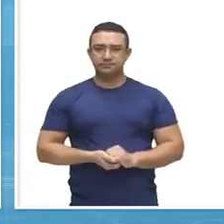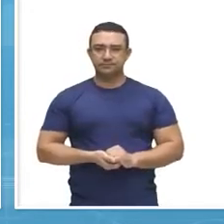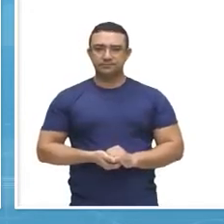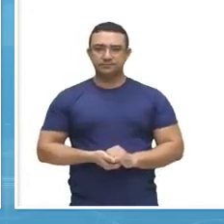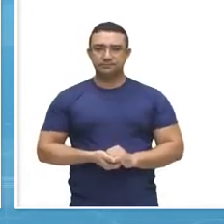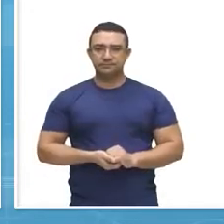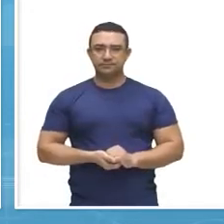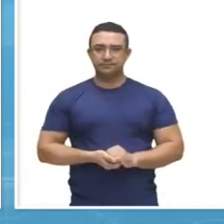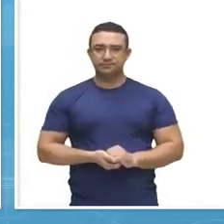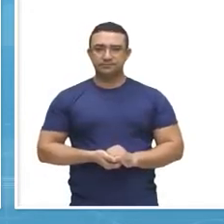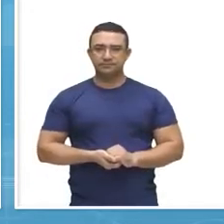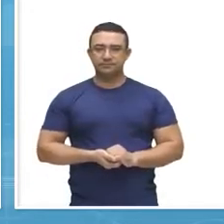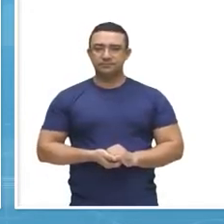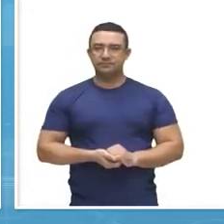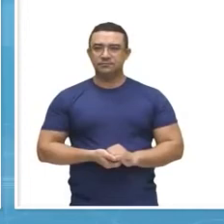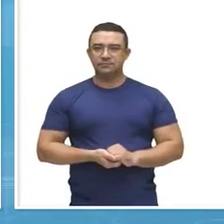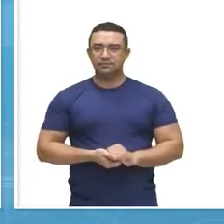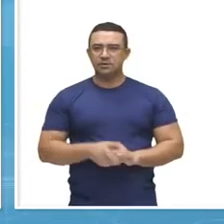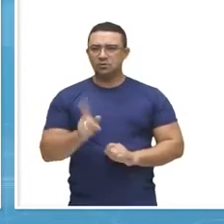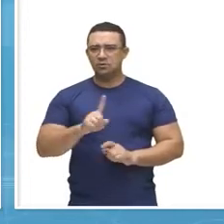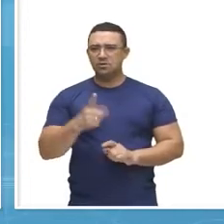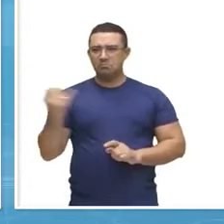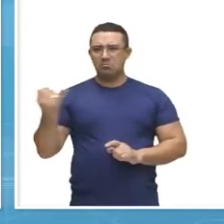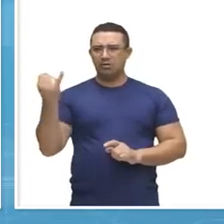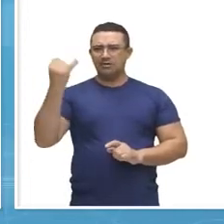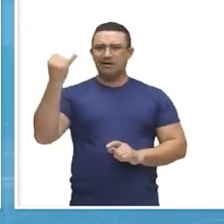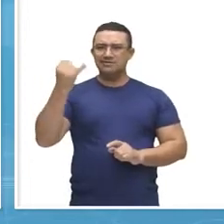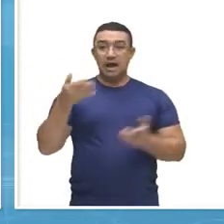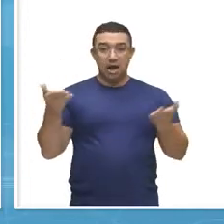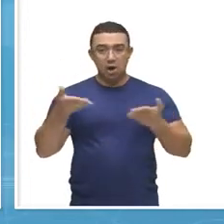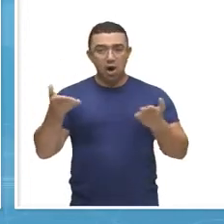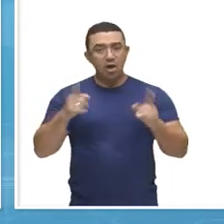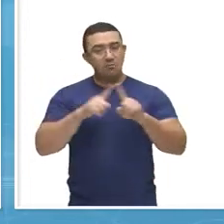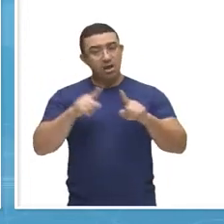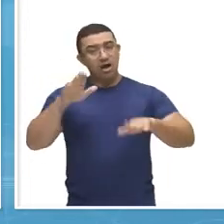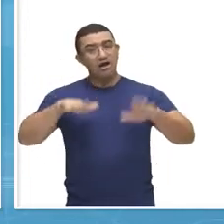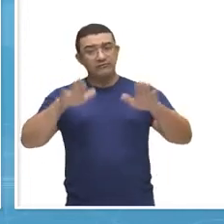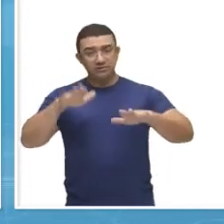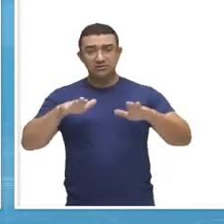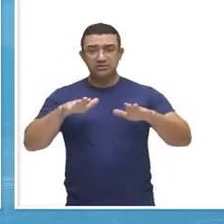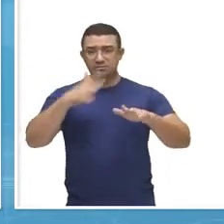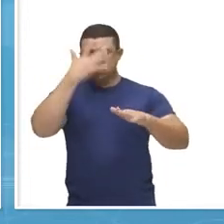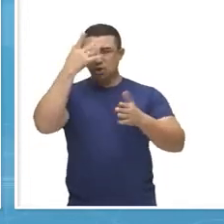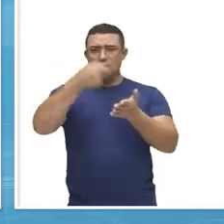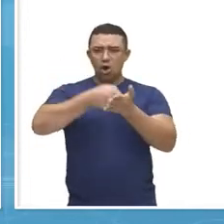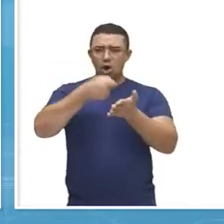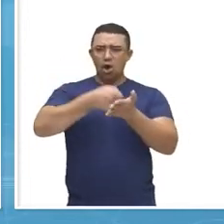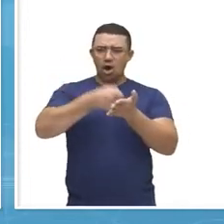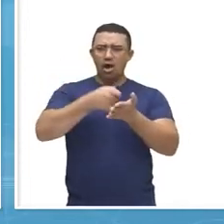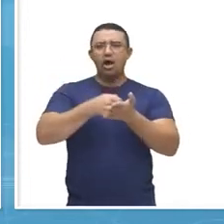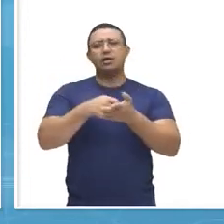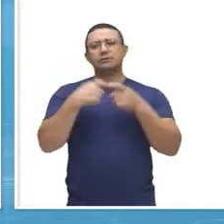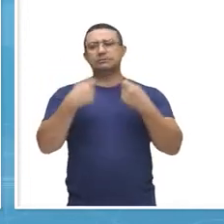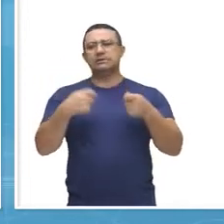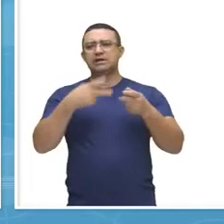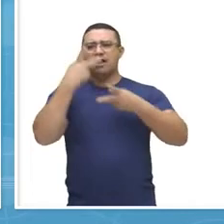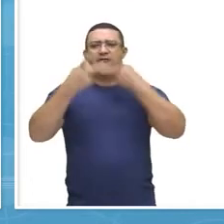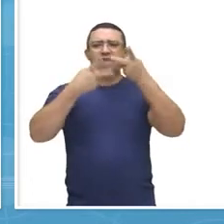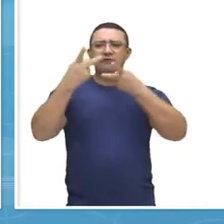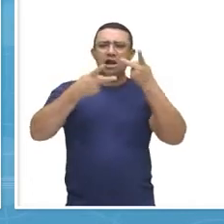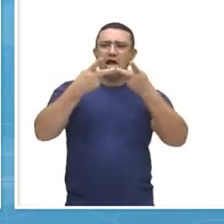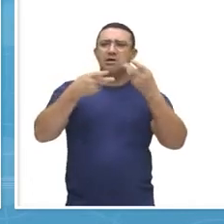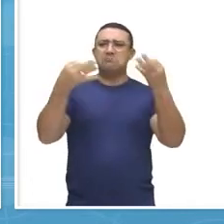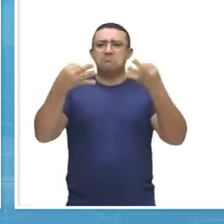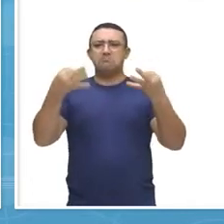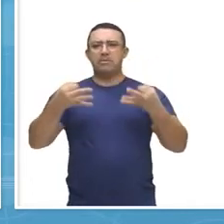relevante, né? É algo que você vai pegando com o tempo. Mas tem aquela situação, né? Às vezes há uma exigência das pessoas que se fale perfeitamente, né? Um sotaque,